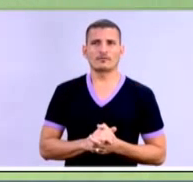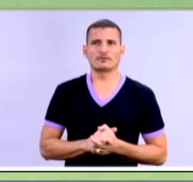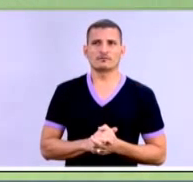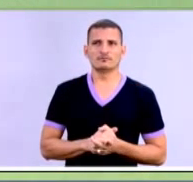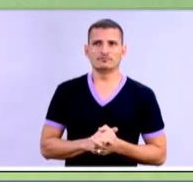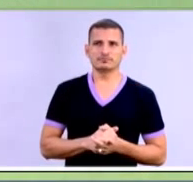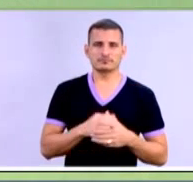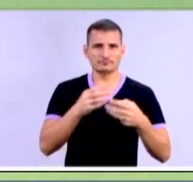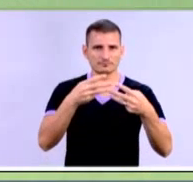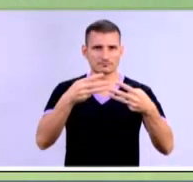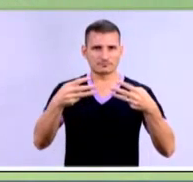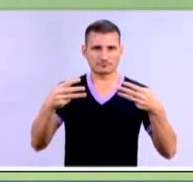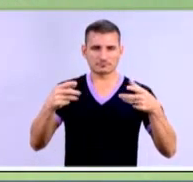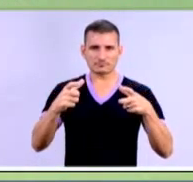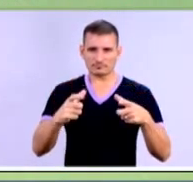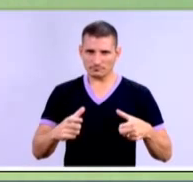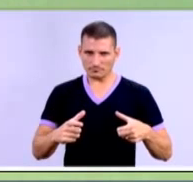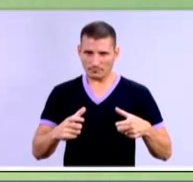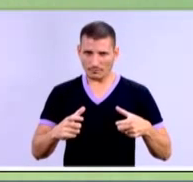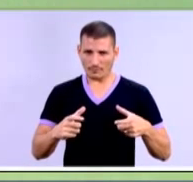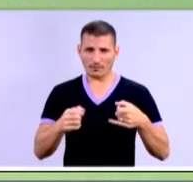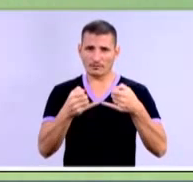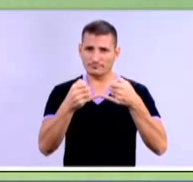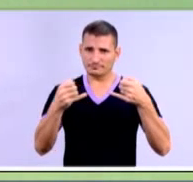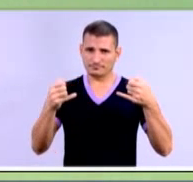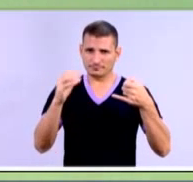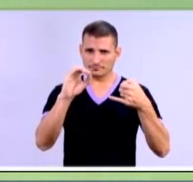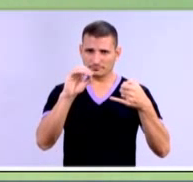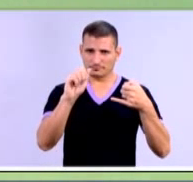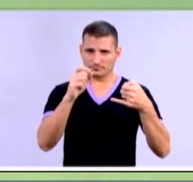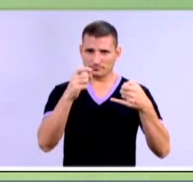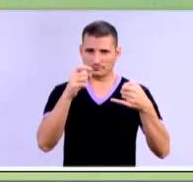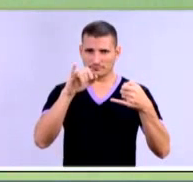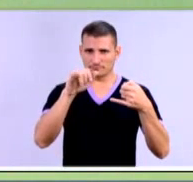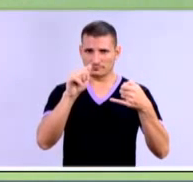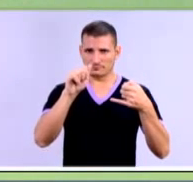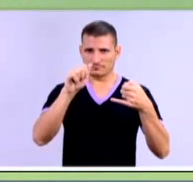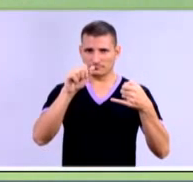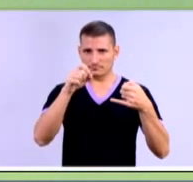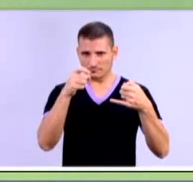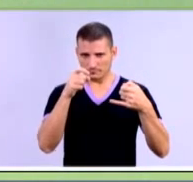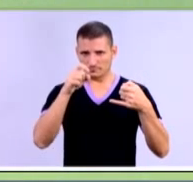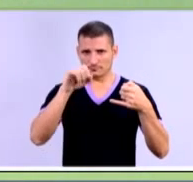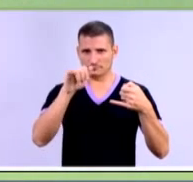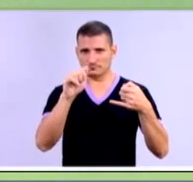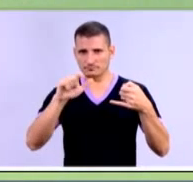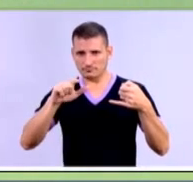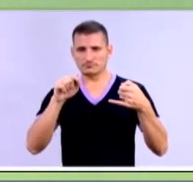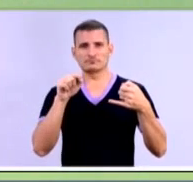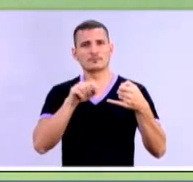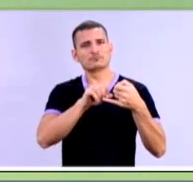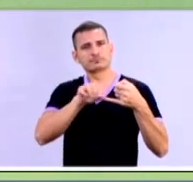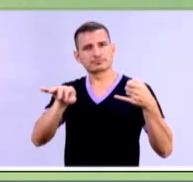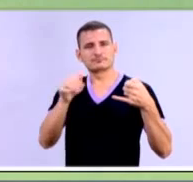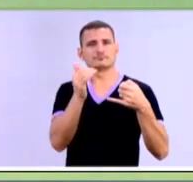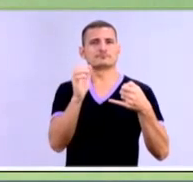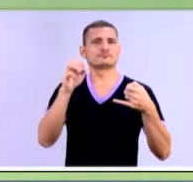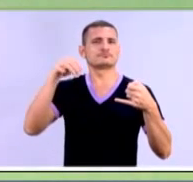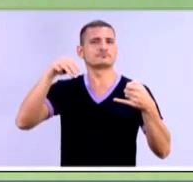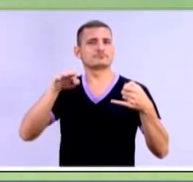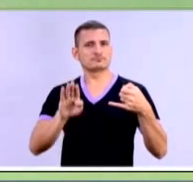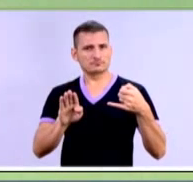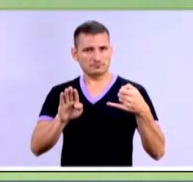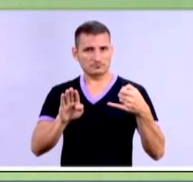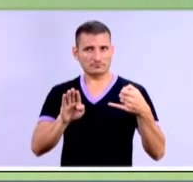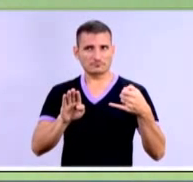locais, o cabo coaxial consegue atingir taxas de até 10 megabits por segundo e os